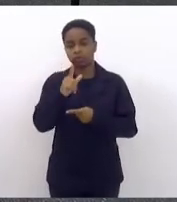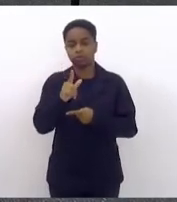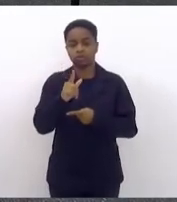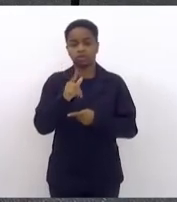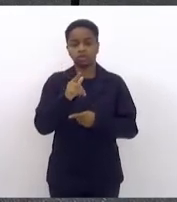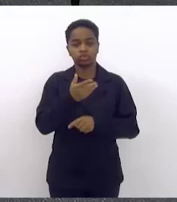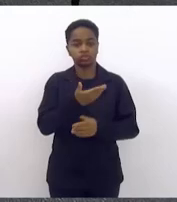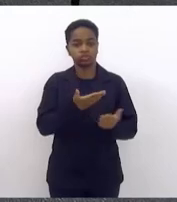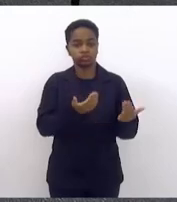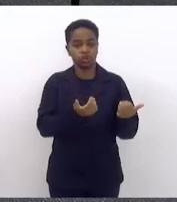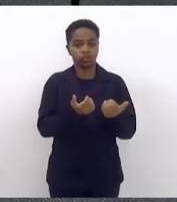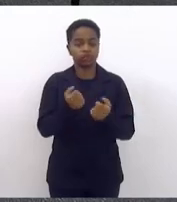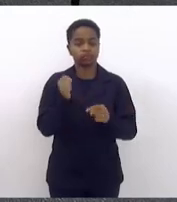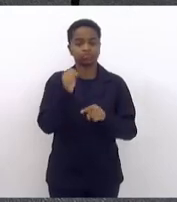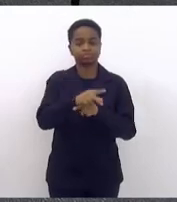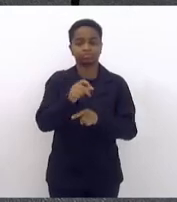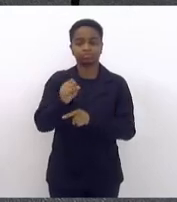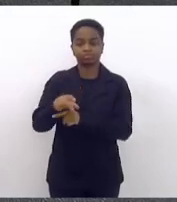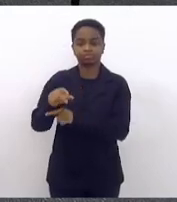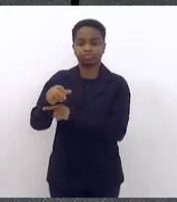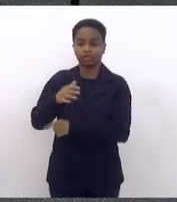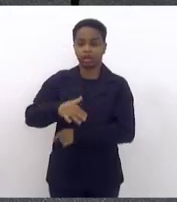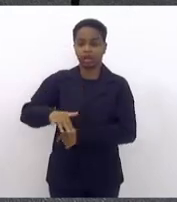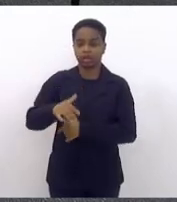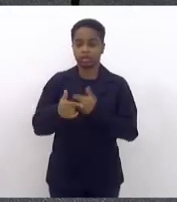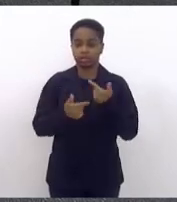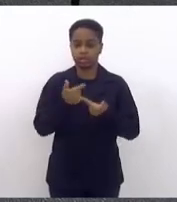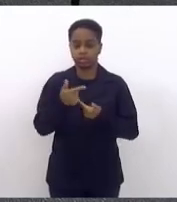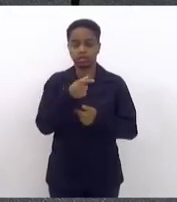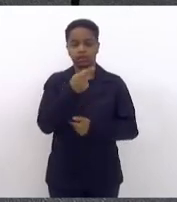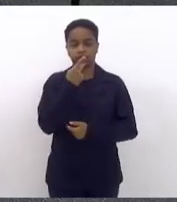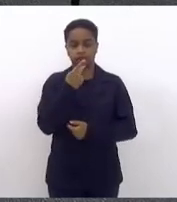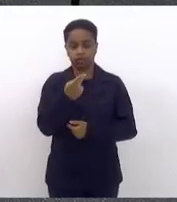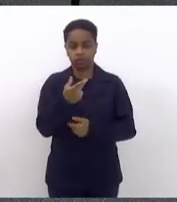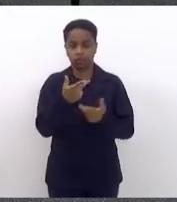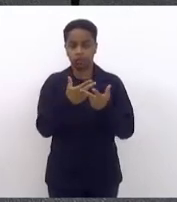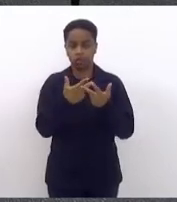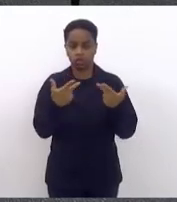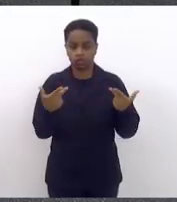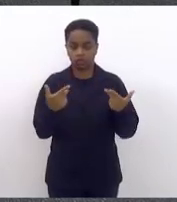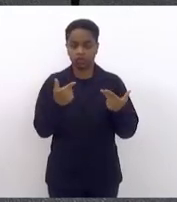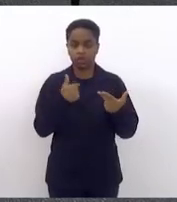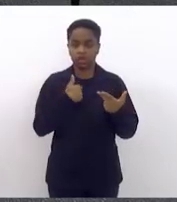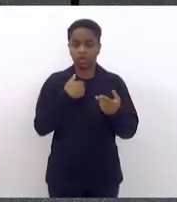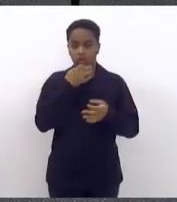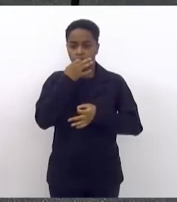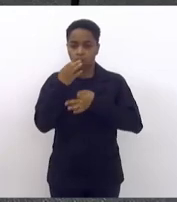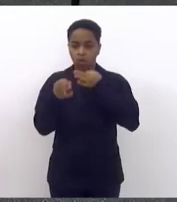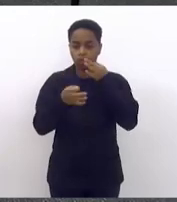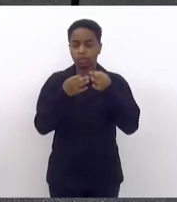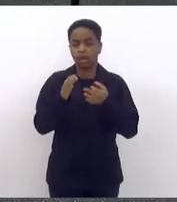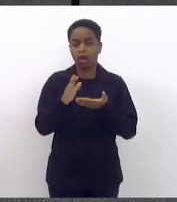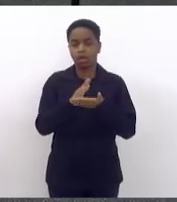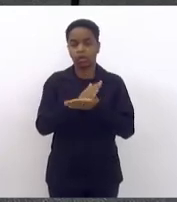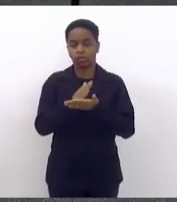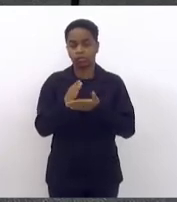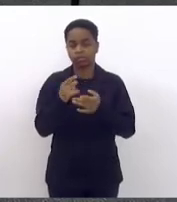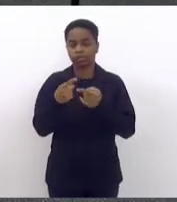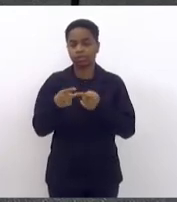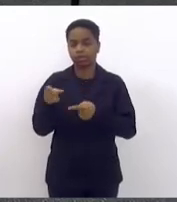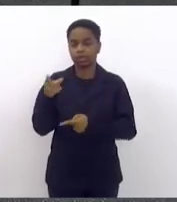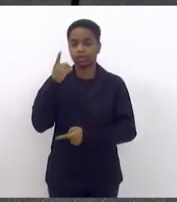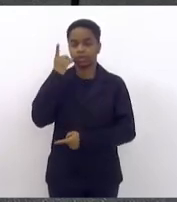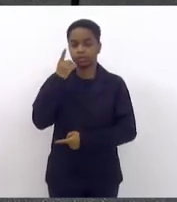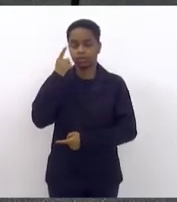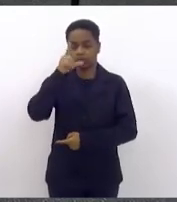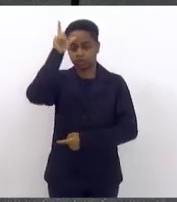no mercado de trabalho. Sobre os pontos que Vossa Excelência levantou, alguns eu fiz comentários quando o deputado Luiz Paulo